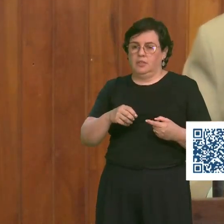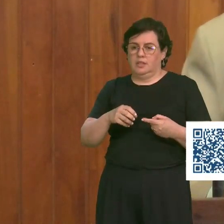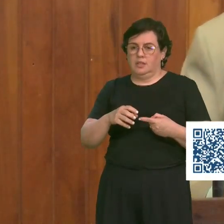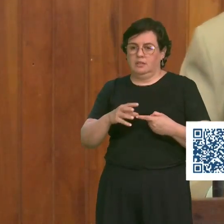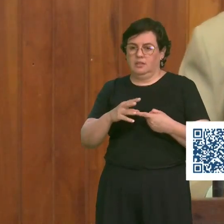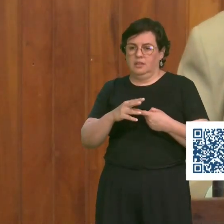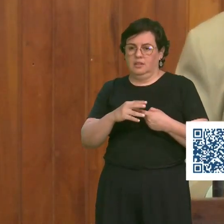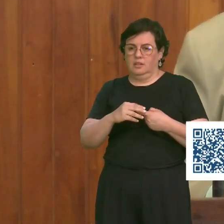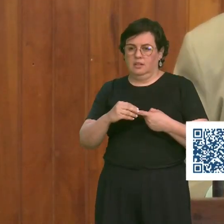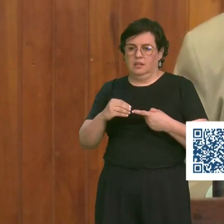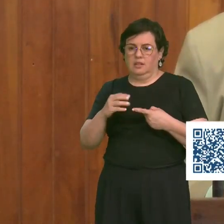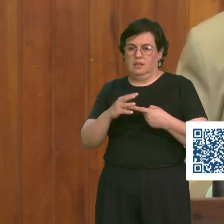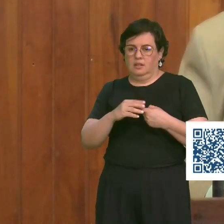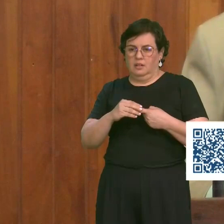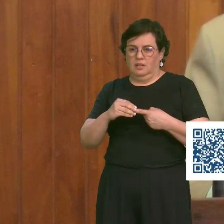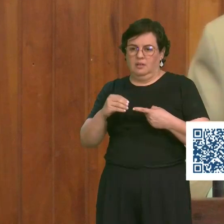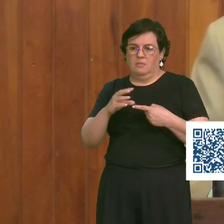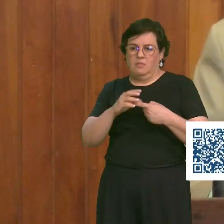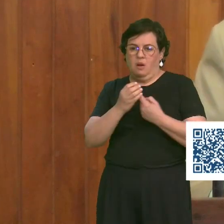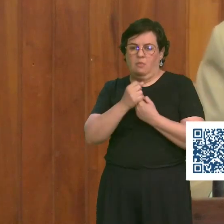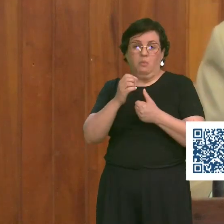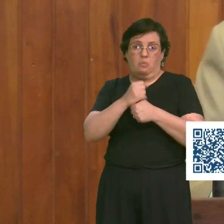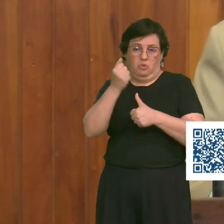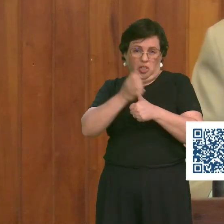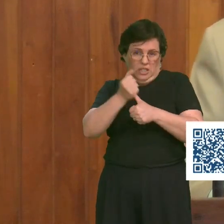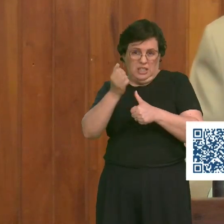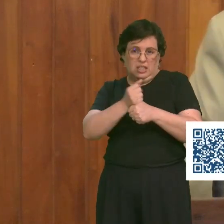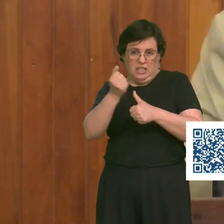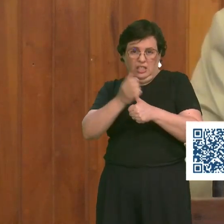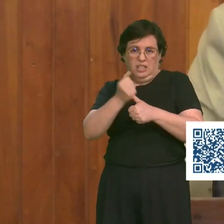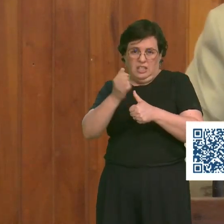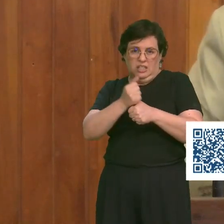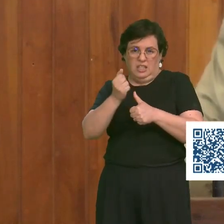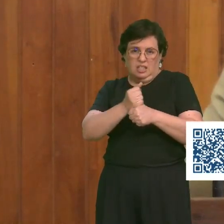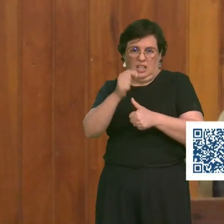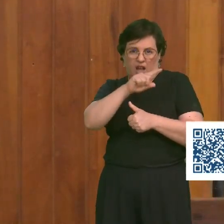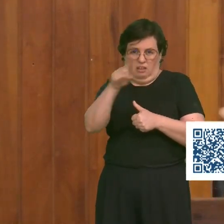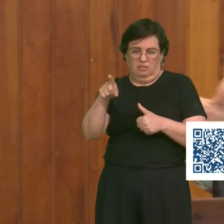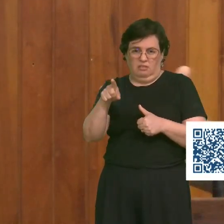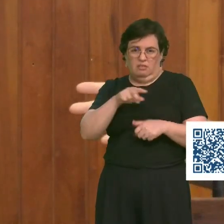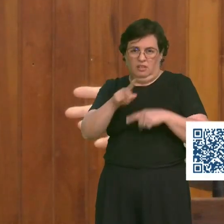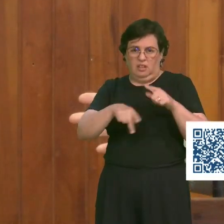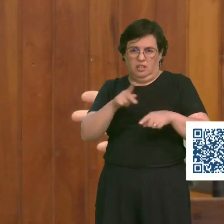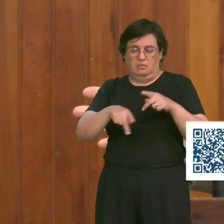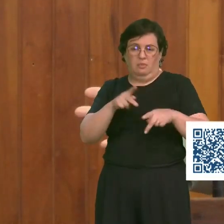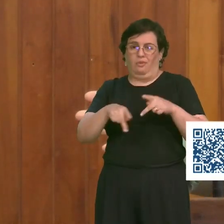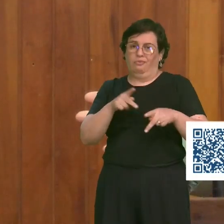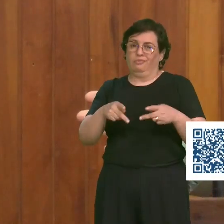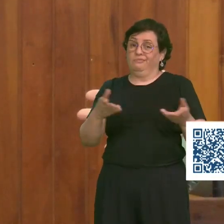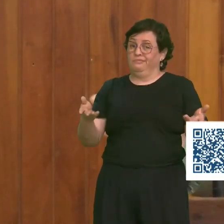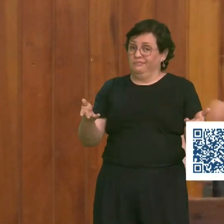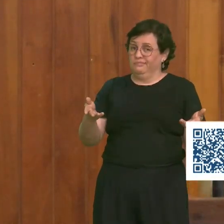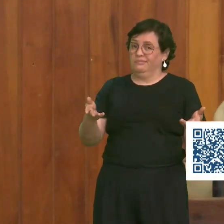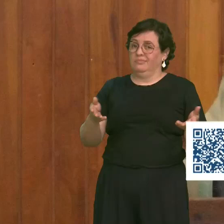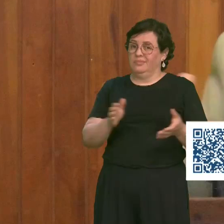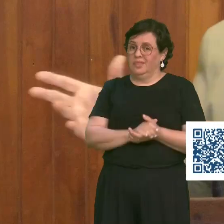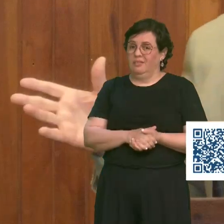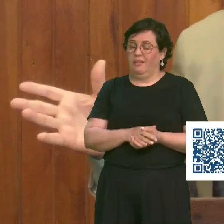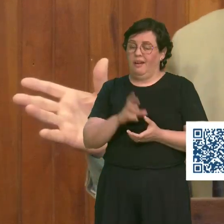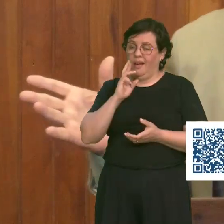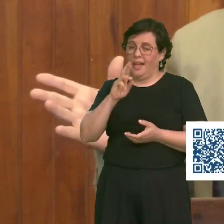cambada vai sofrer as consequências os servidores estão amedrontados apavorados